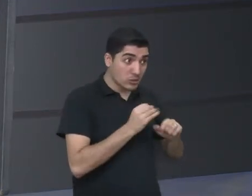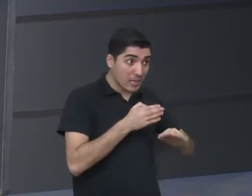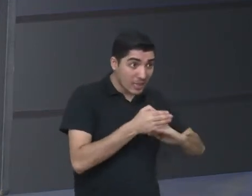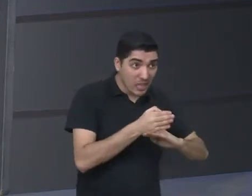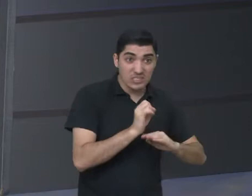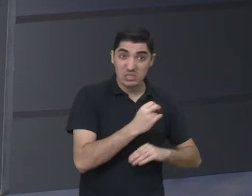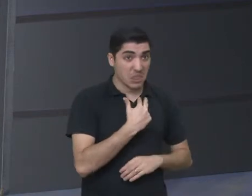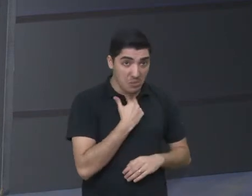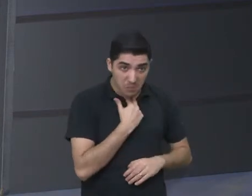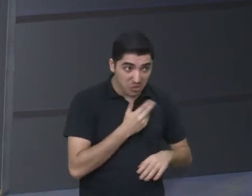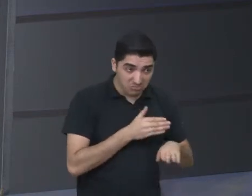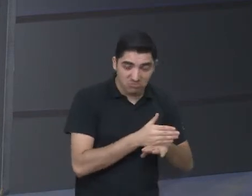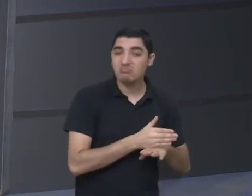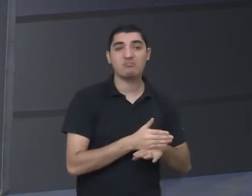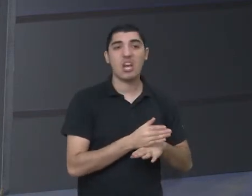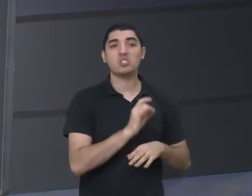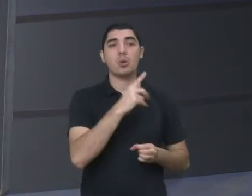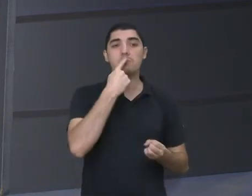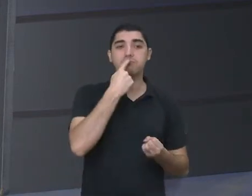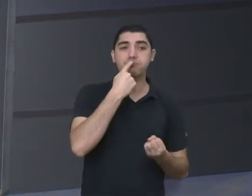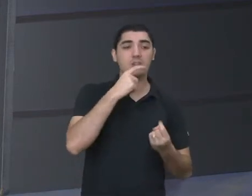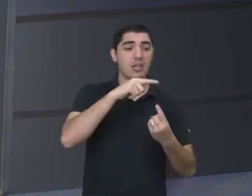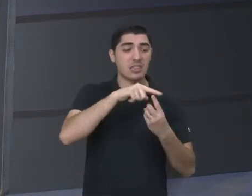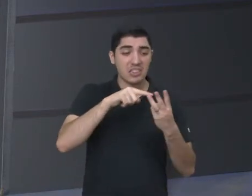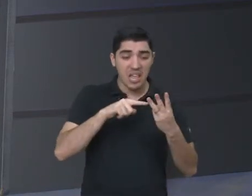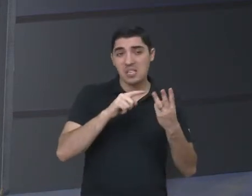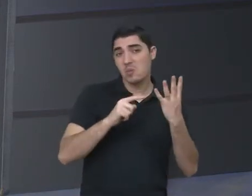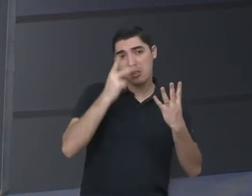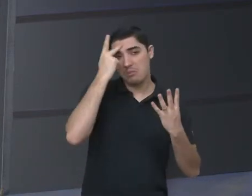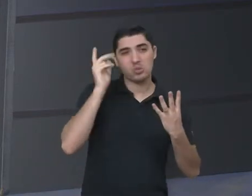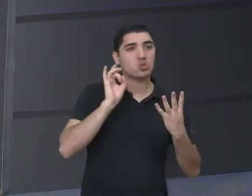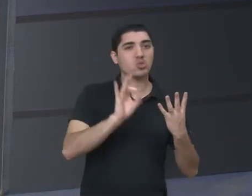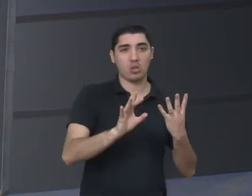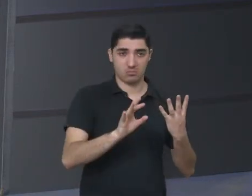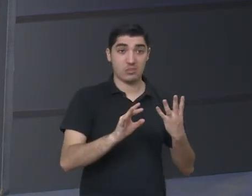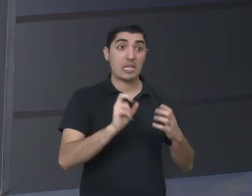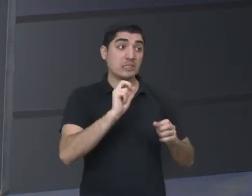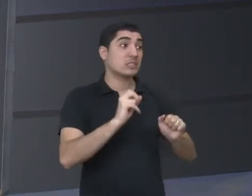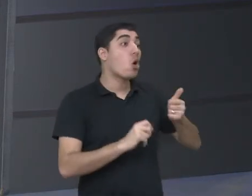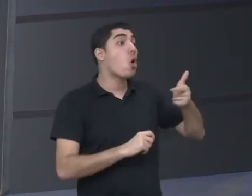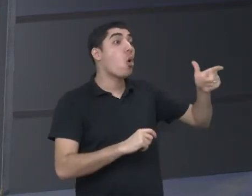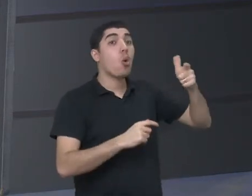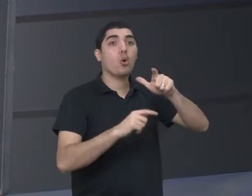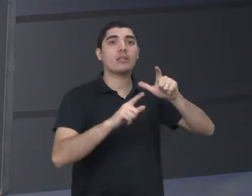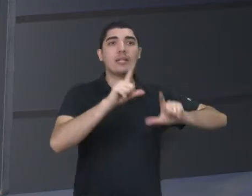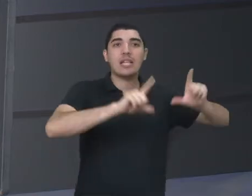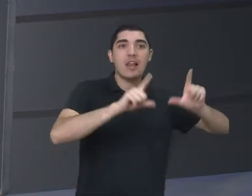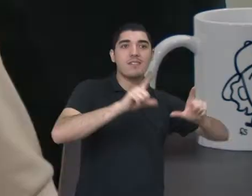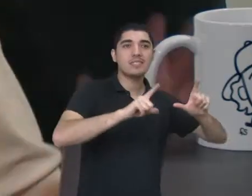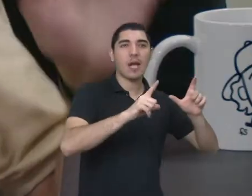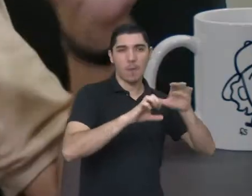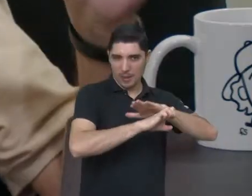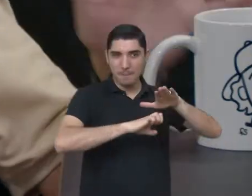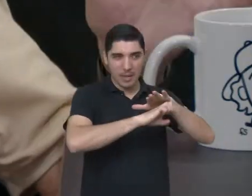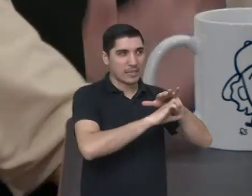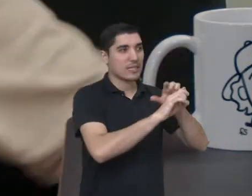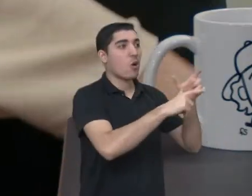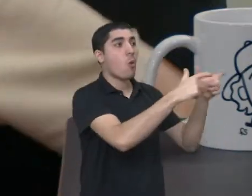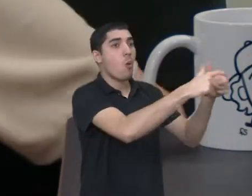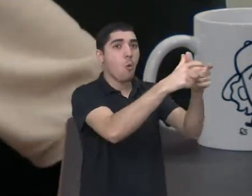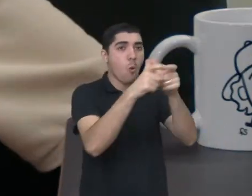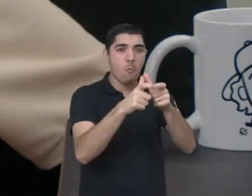câmera digital, né? Que isso vai para um lado, tal, vai para o outro. A transmissão da Federação Paulista hoje, né? O Eleven lá, né? Exatamente,